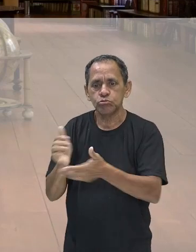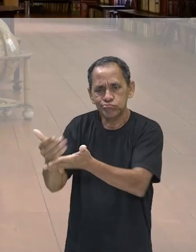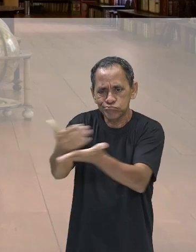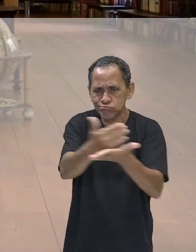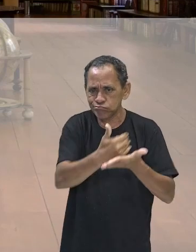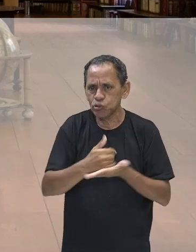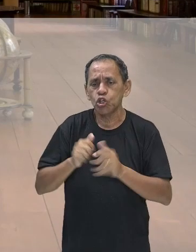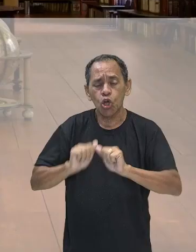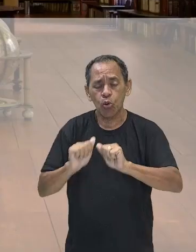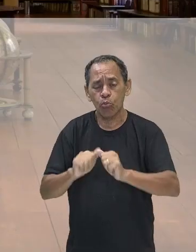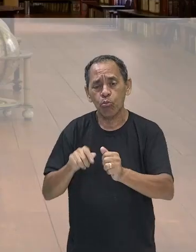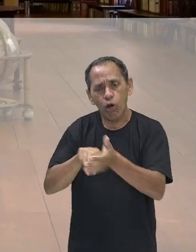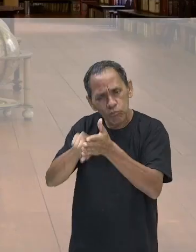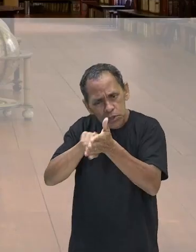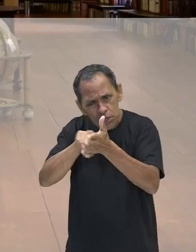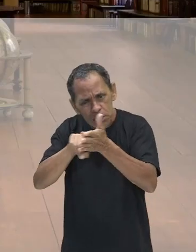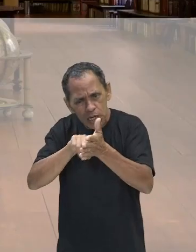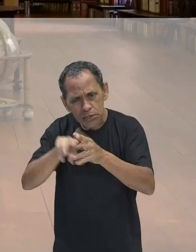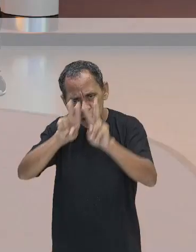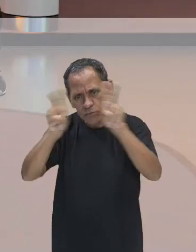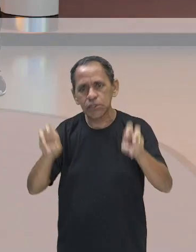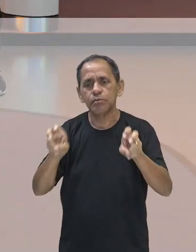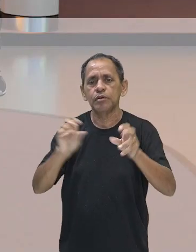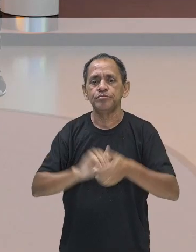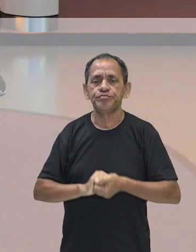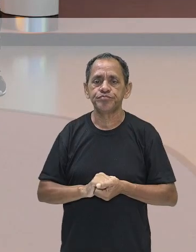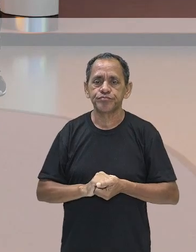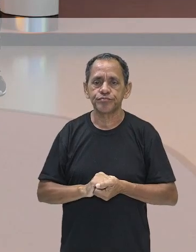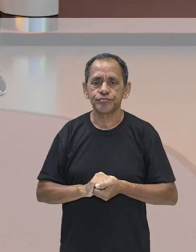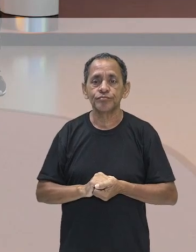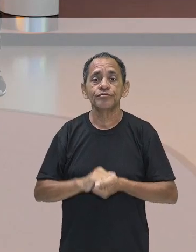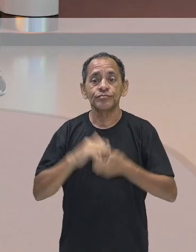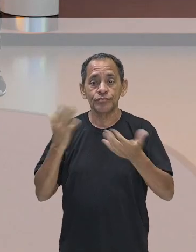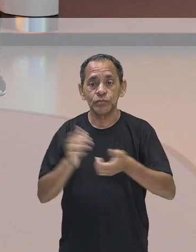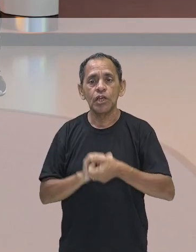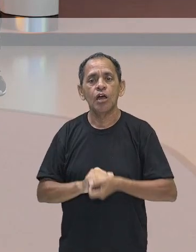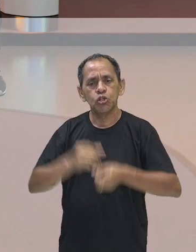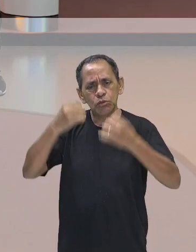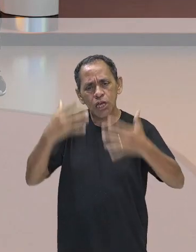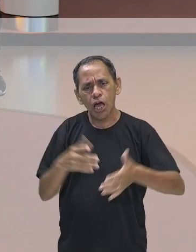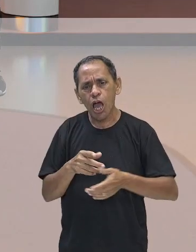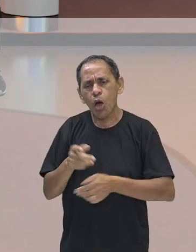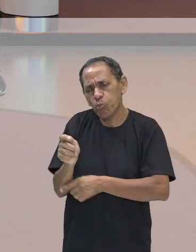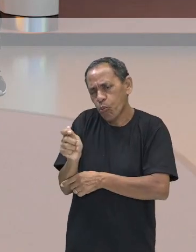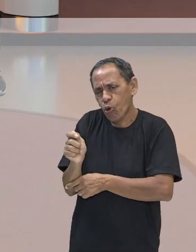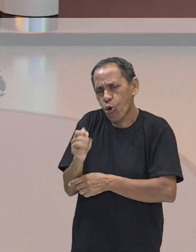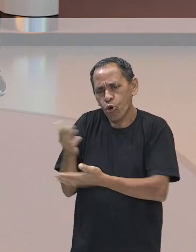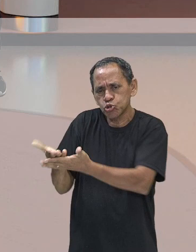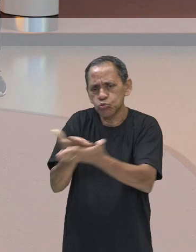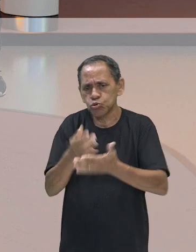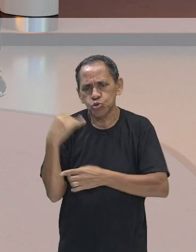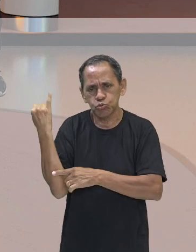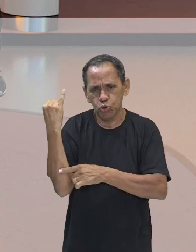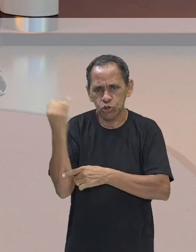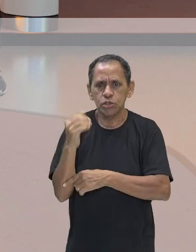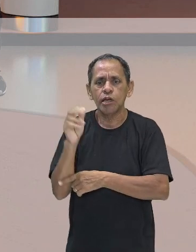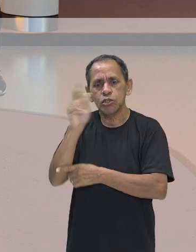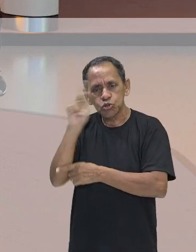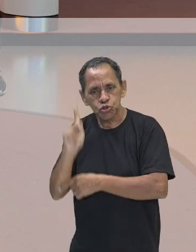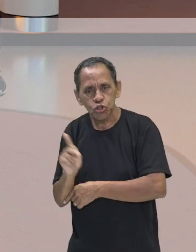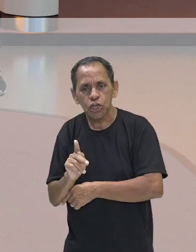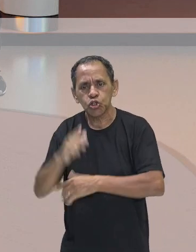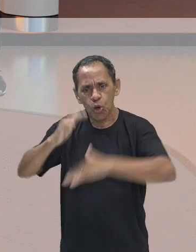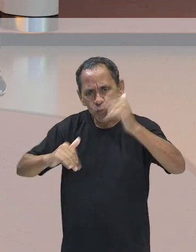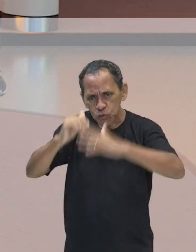pode, então, pesquisar o nosso assunto. Então, a gente falou um pouquinho sobre o estudo, a importância ali do historiador, do que